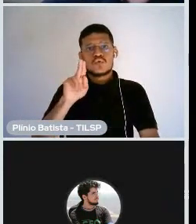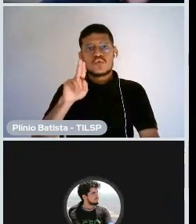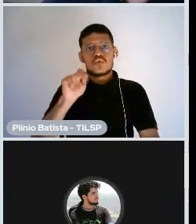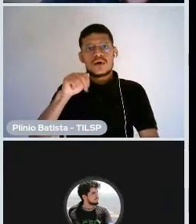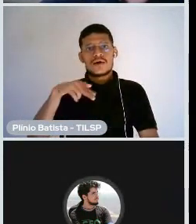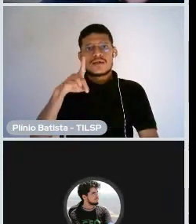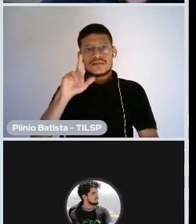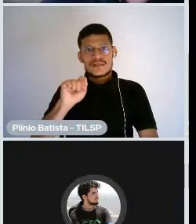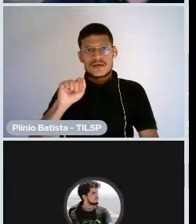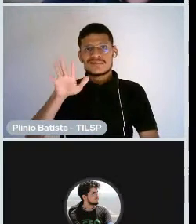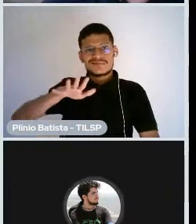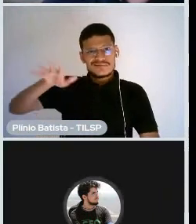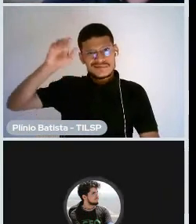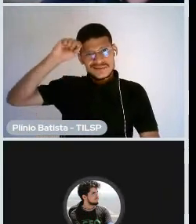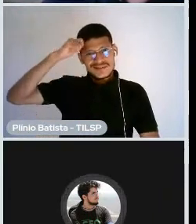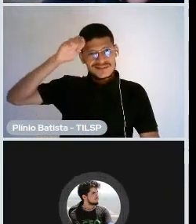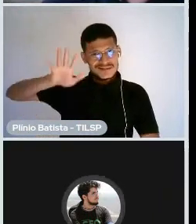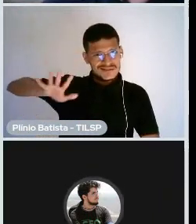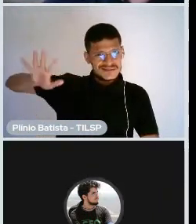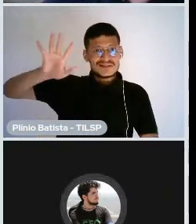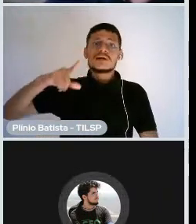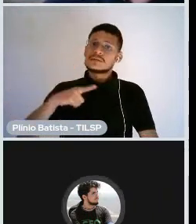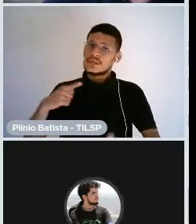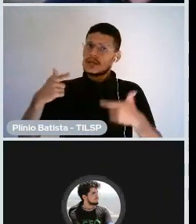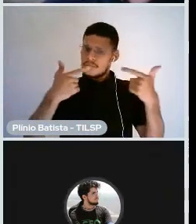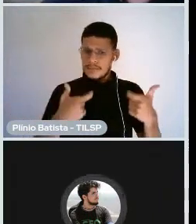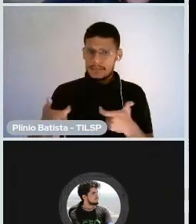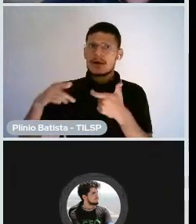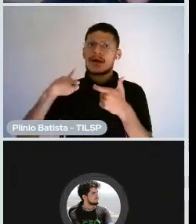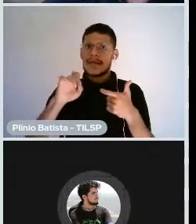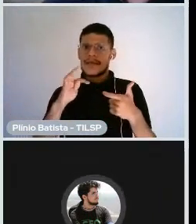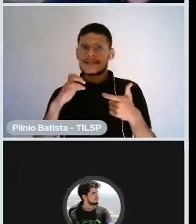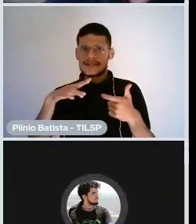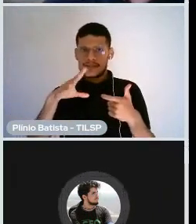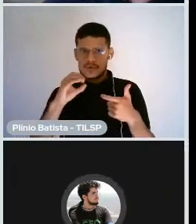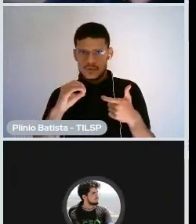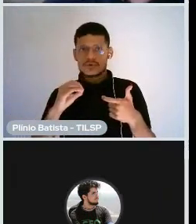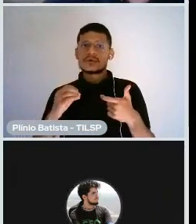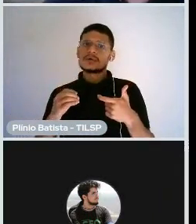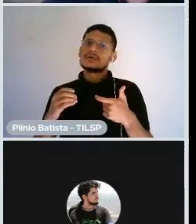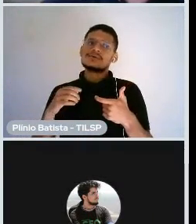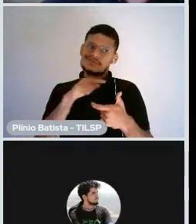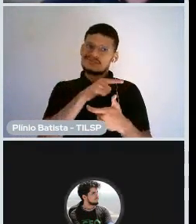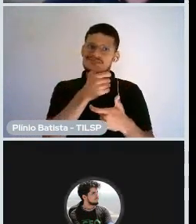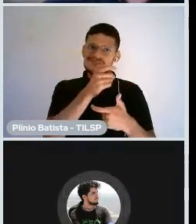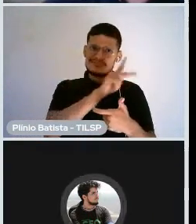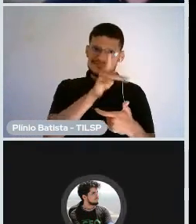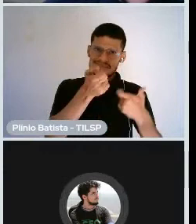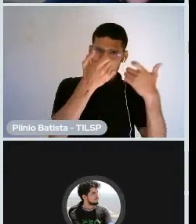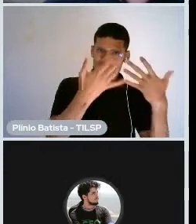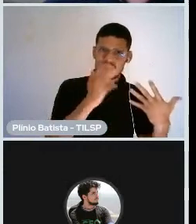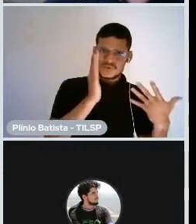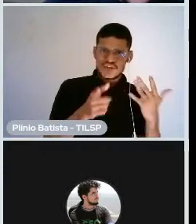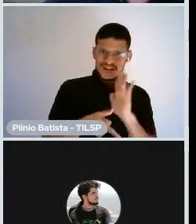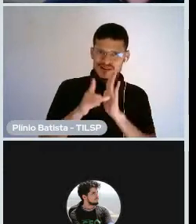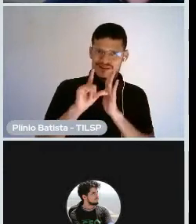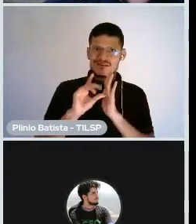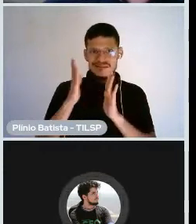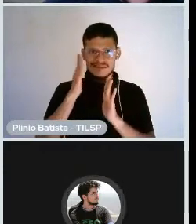melhor que a questão de conflitos étnicos e tal, coisas que a Ruda já abordou nos slides passados, tá